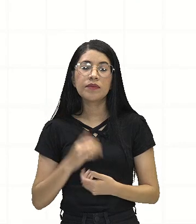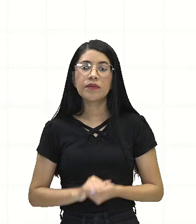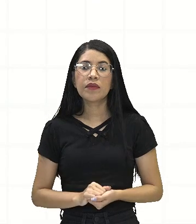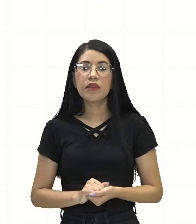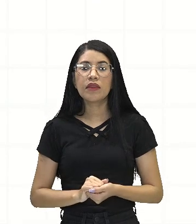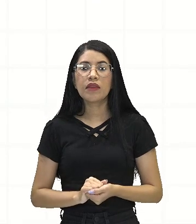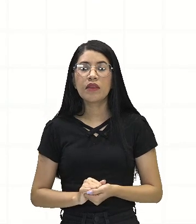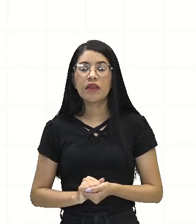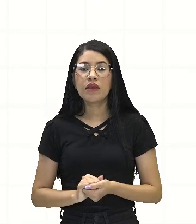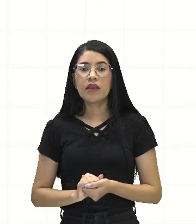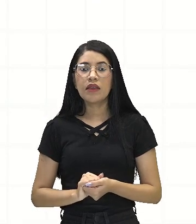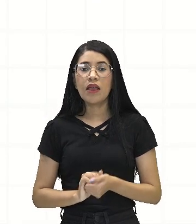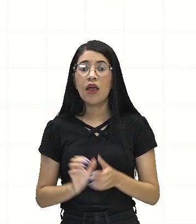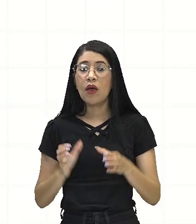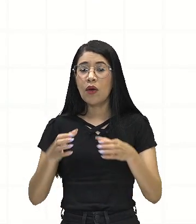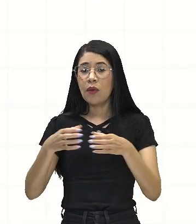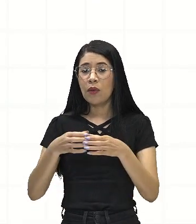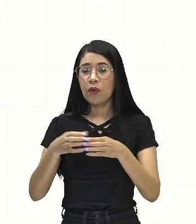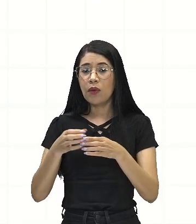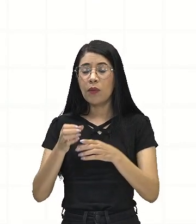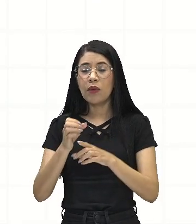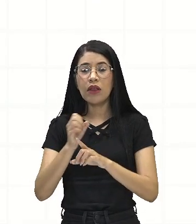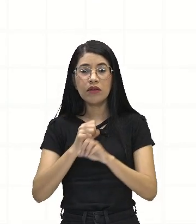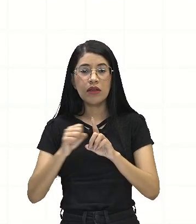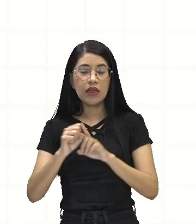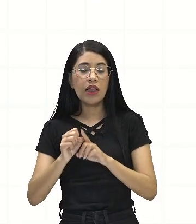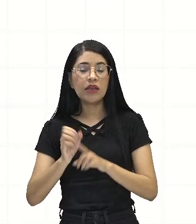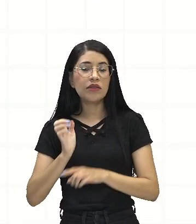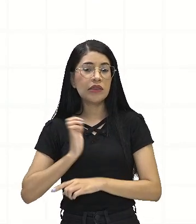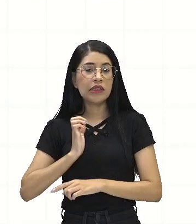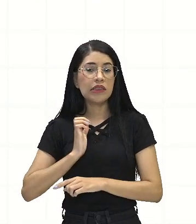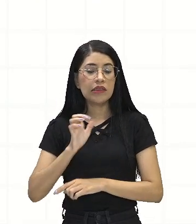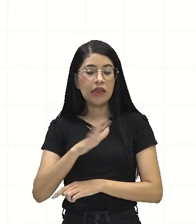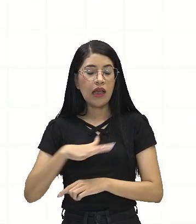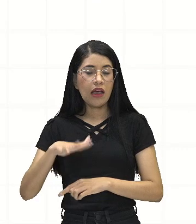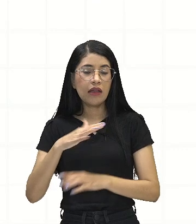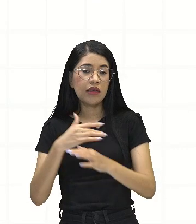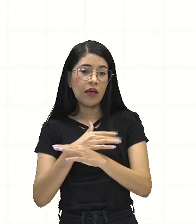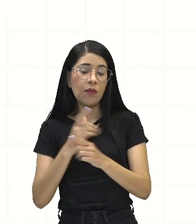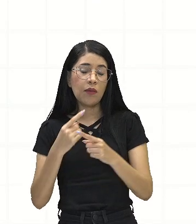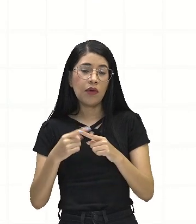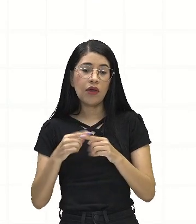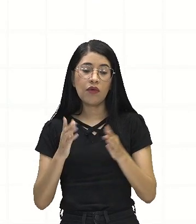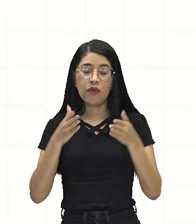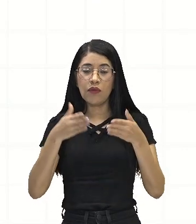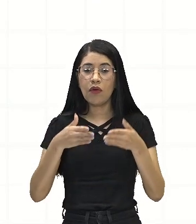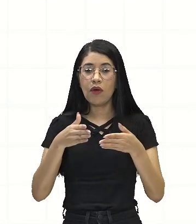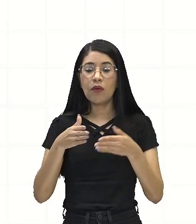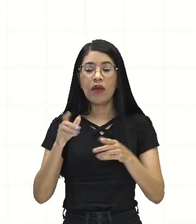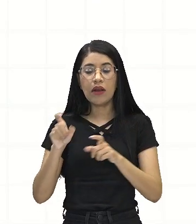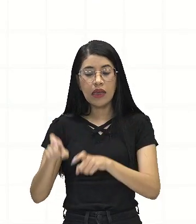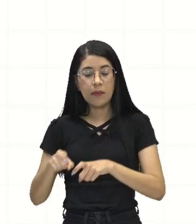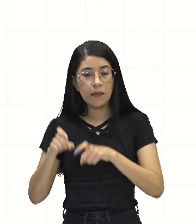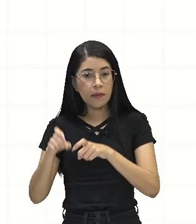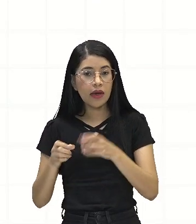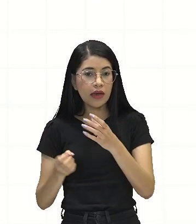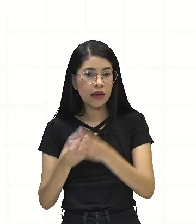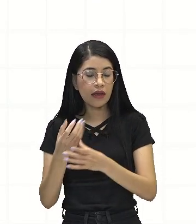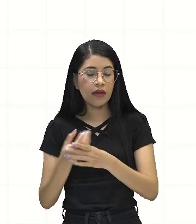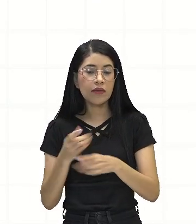da infraestrutura, né, que a gente já observou, a integração do Brasil ao mercado internacional, né, visto que